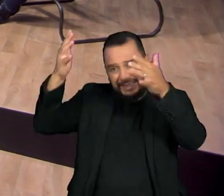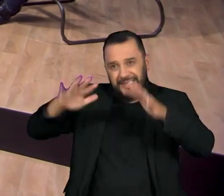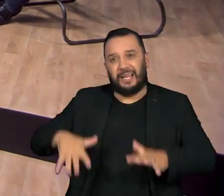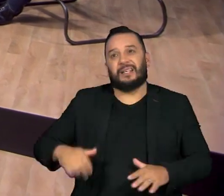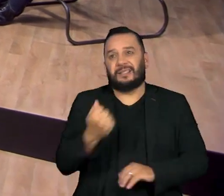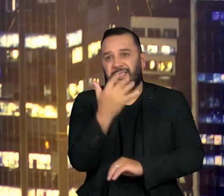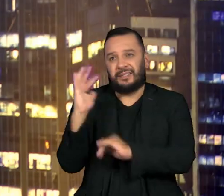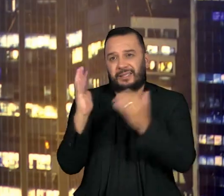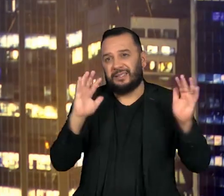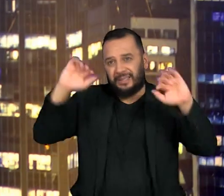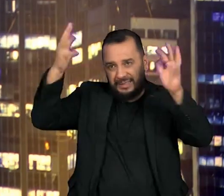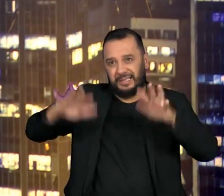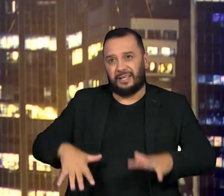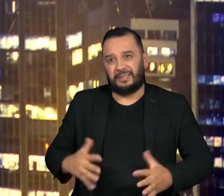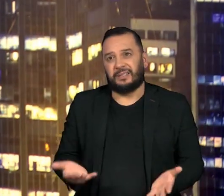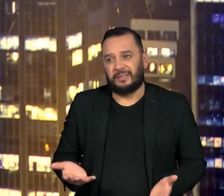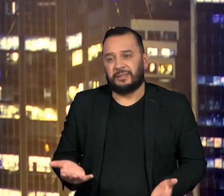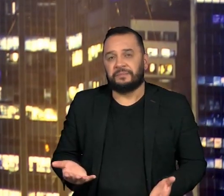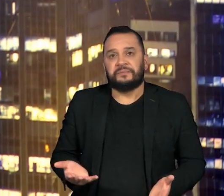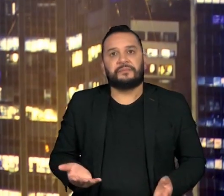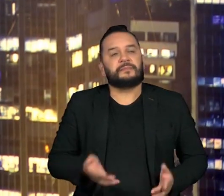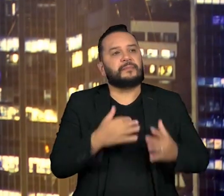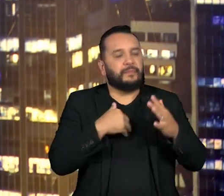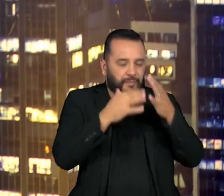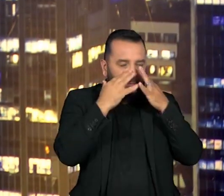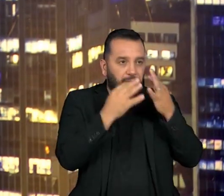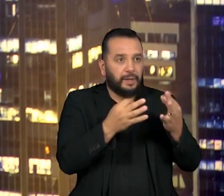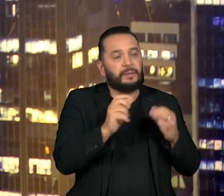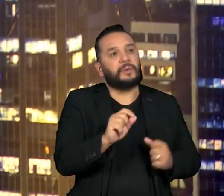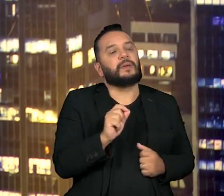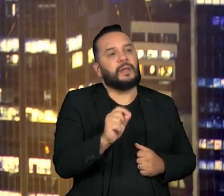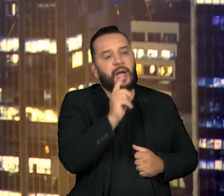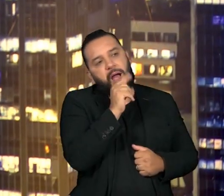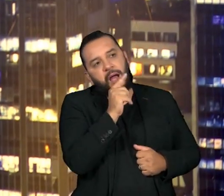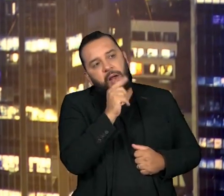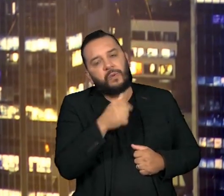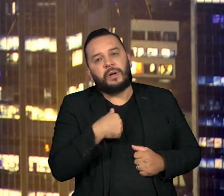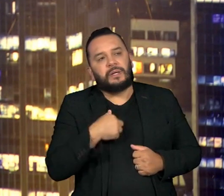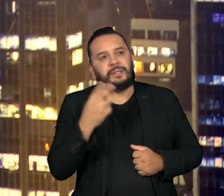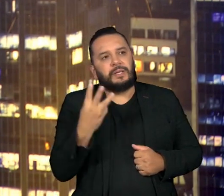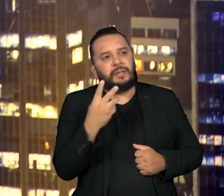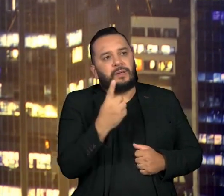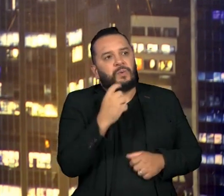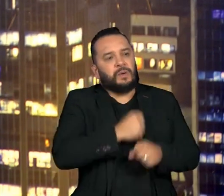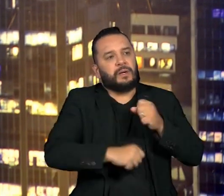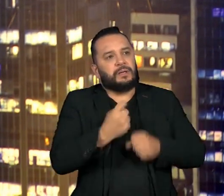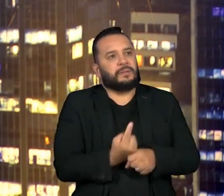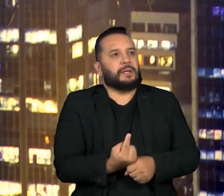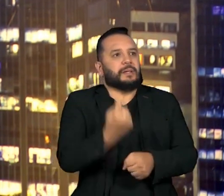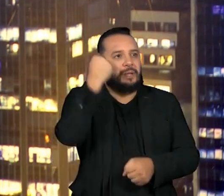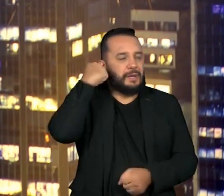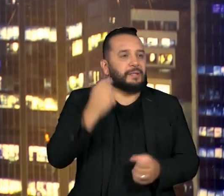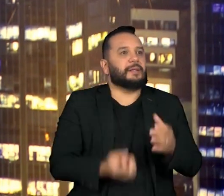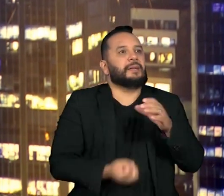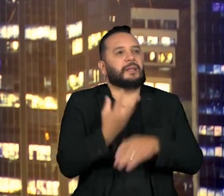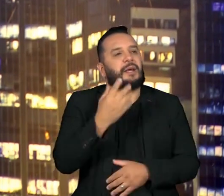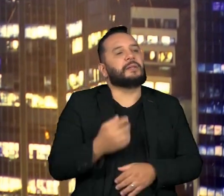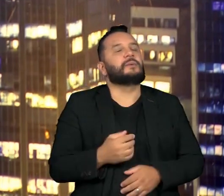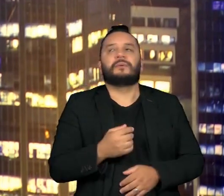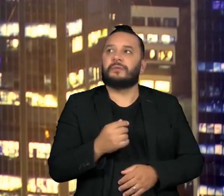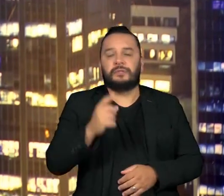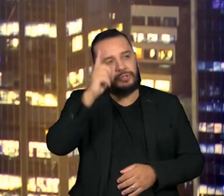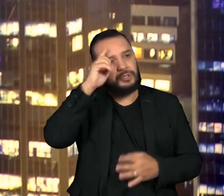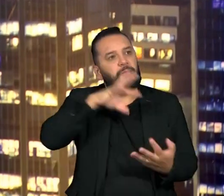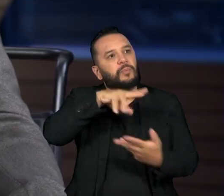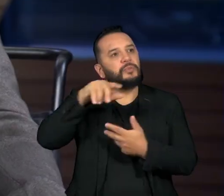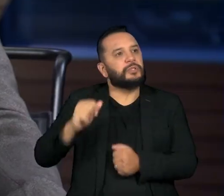ecológico. Agora, a gente chama a atenção para essa questão da água há décadas, não é? Há 31 anos foi criado justamente o Dia Internacional da Água pela ONU. O que